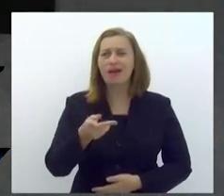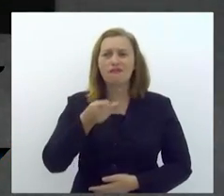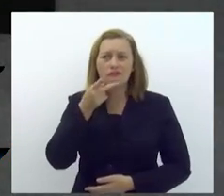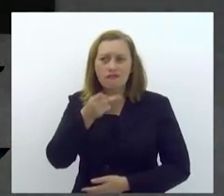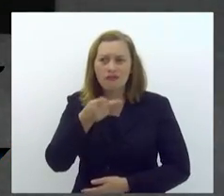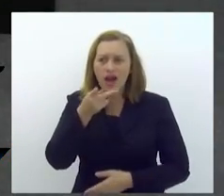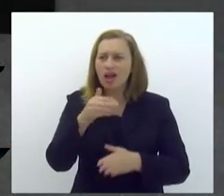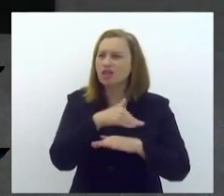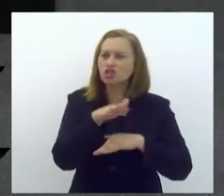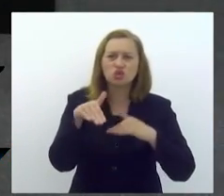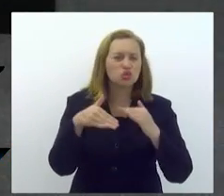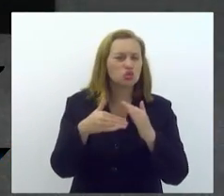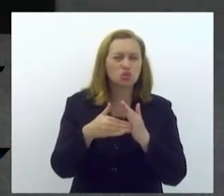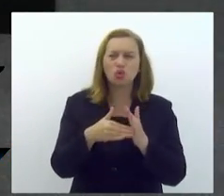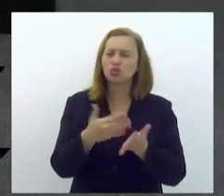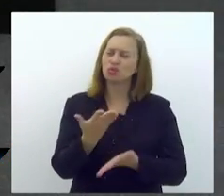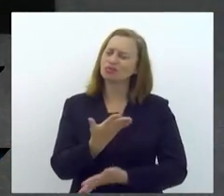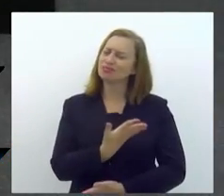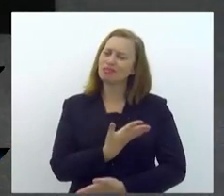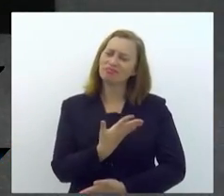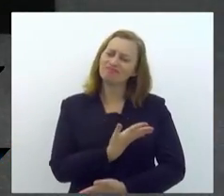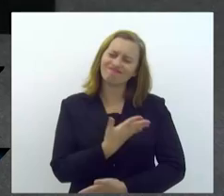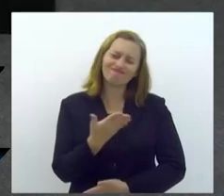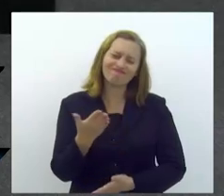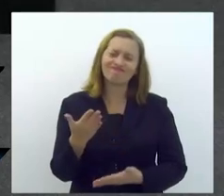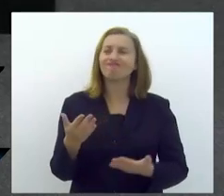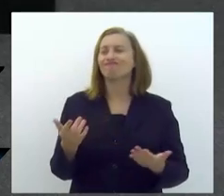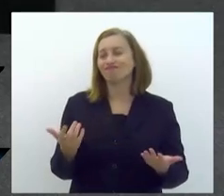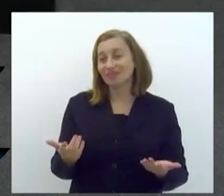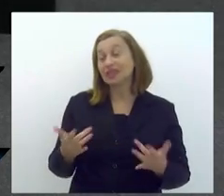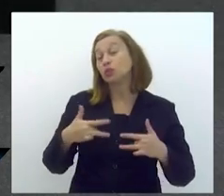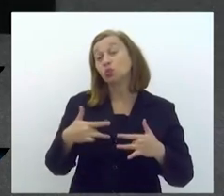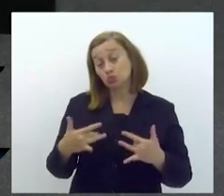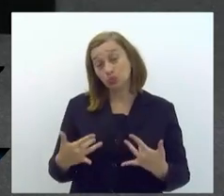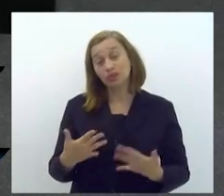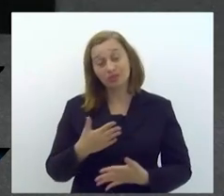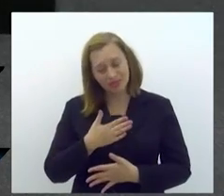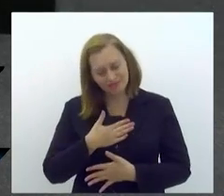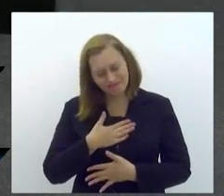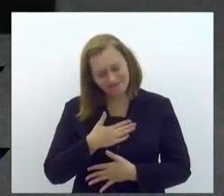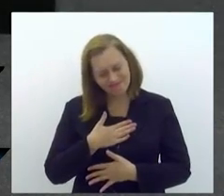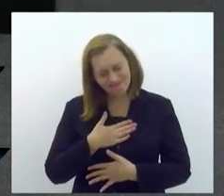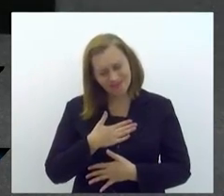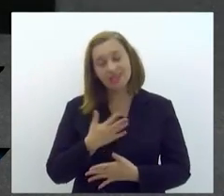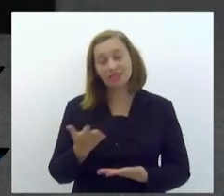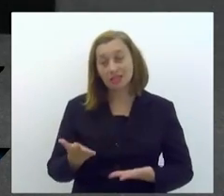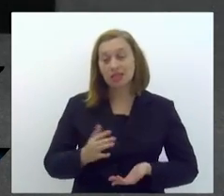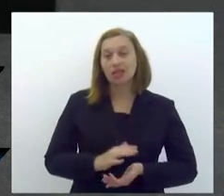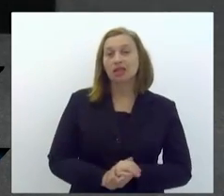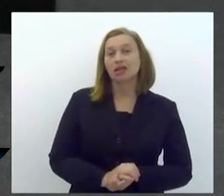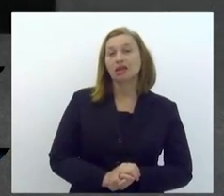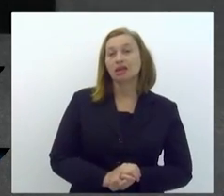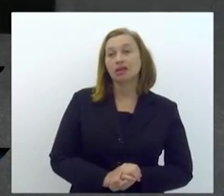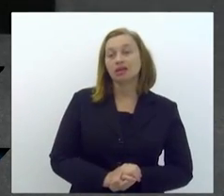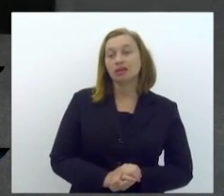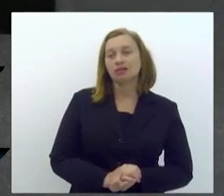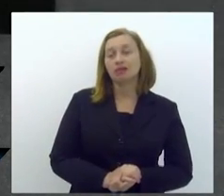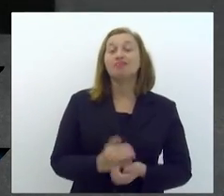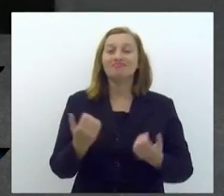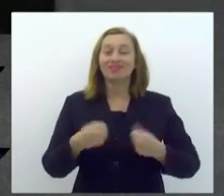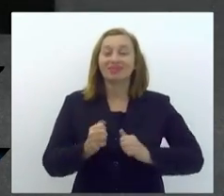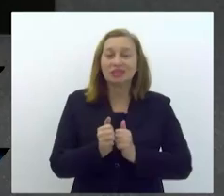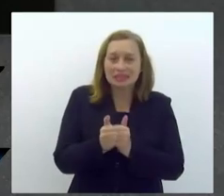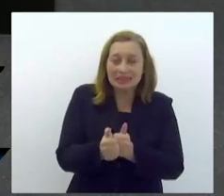Alan de todos os nobres colegas aqui em solidariedade a que a gente tem que